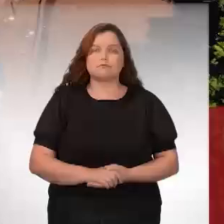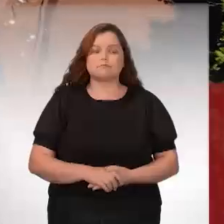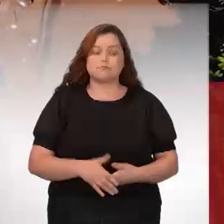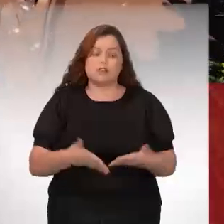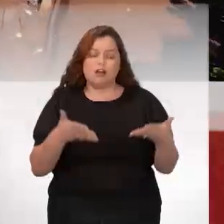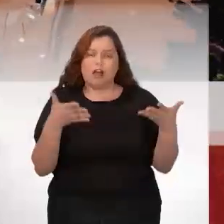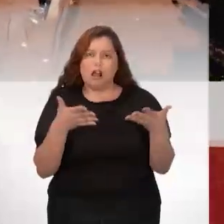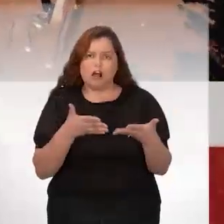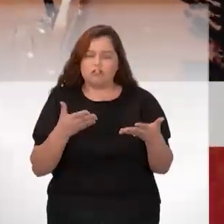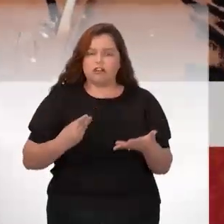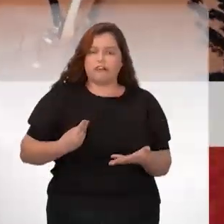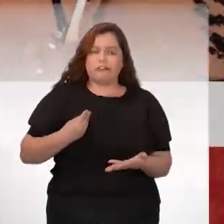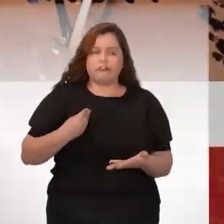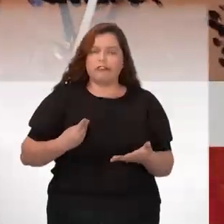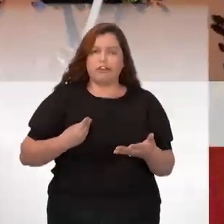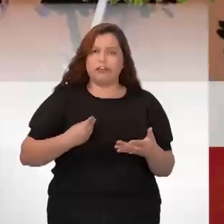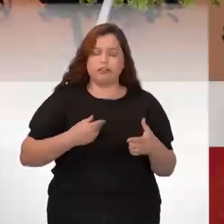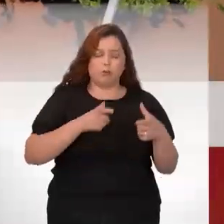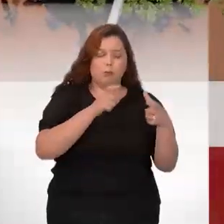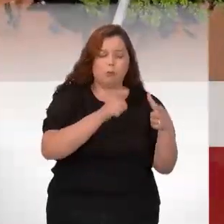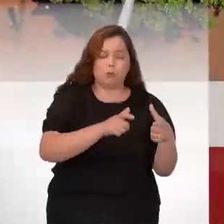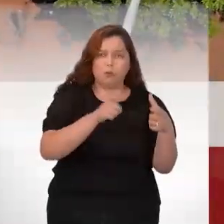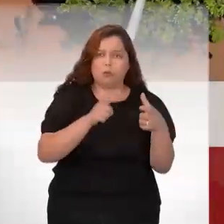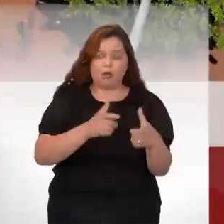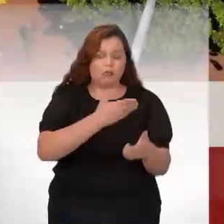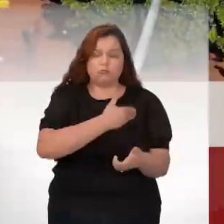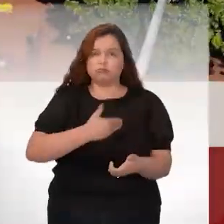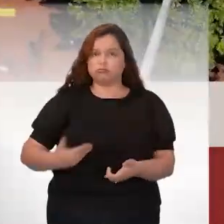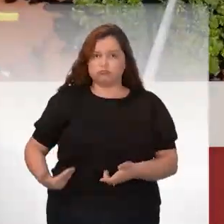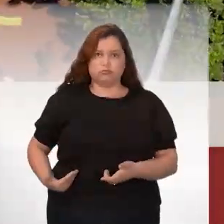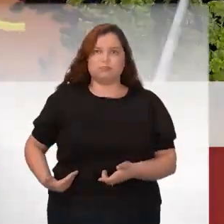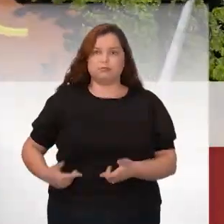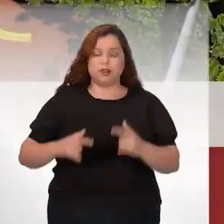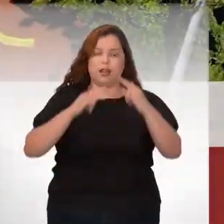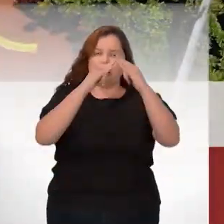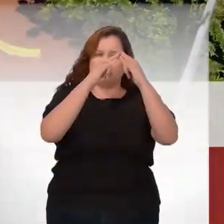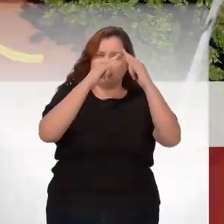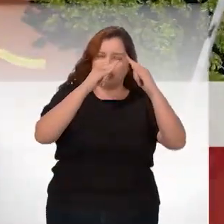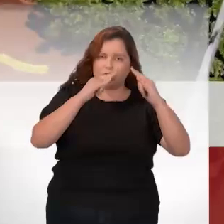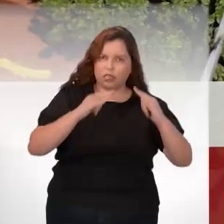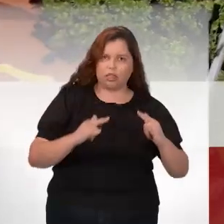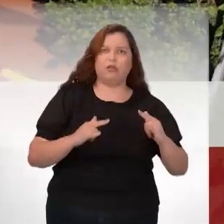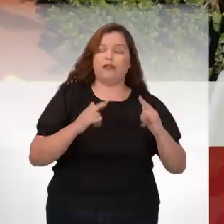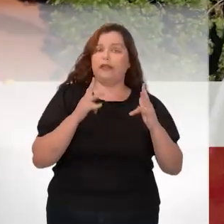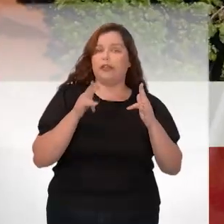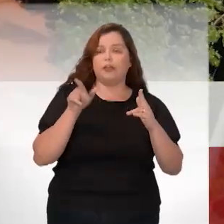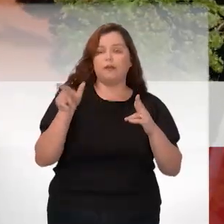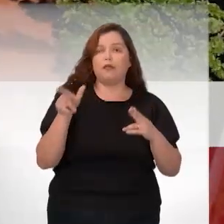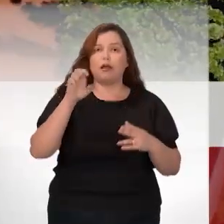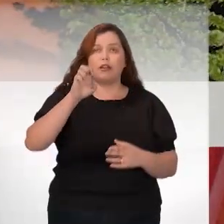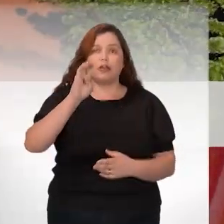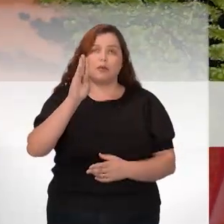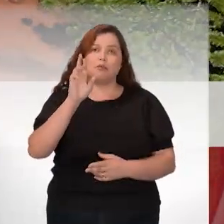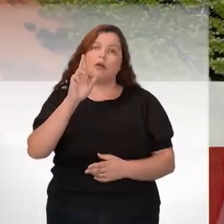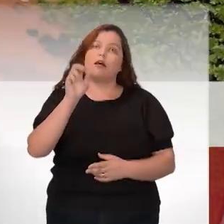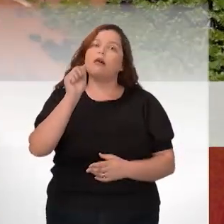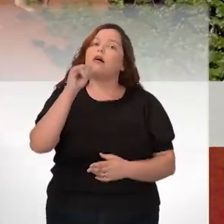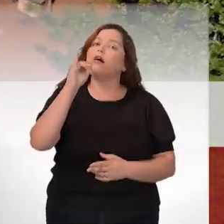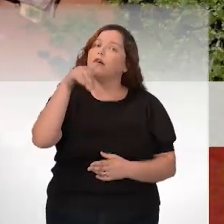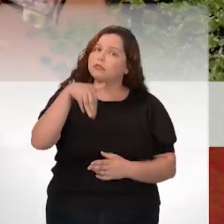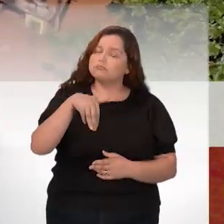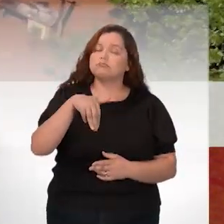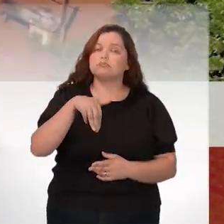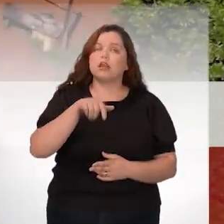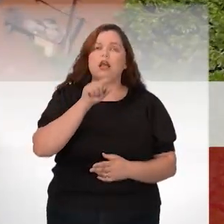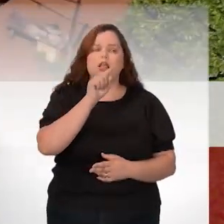aqui, eles vivem em lotes baldios ou terrenos públicos, em barracas de lona, como a do seu Ibrahim. A estimativa da